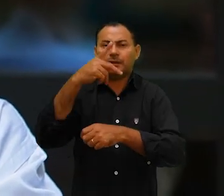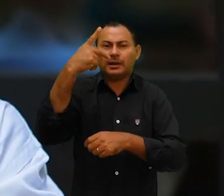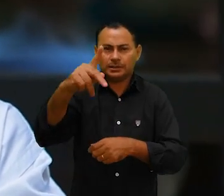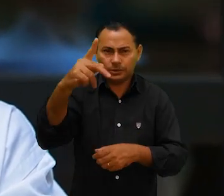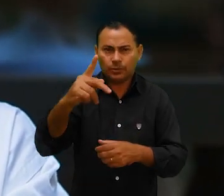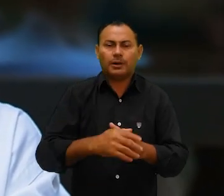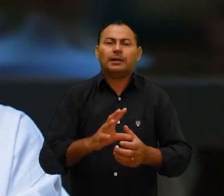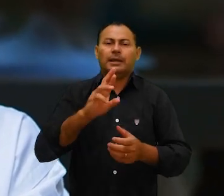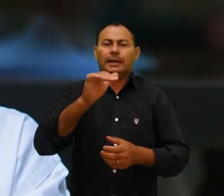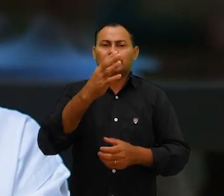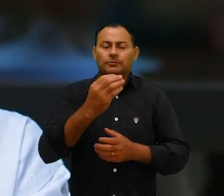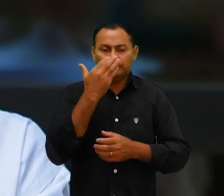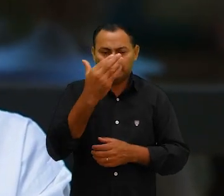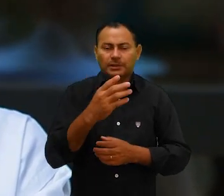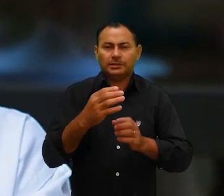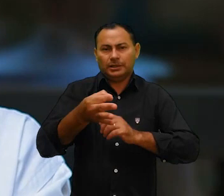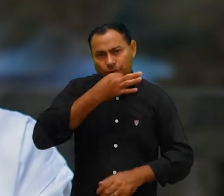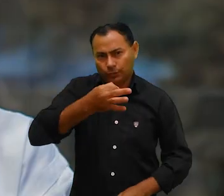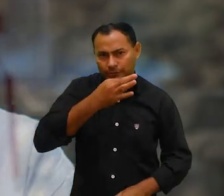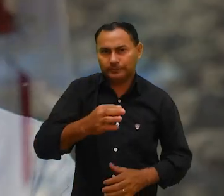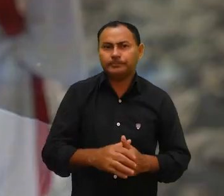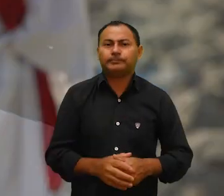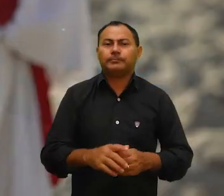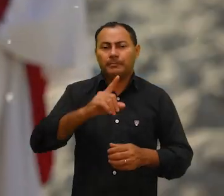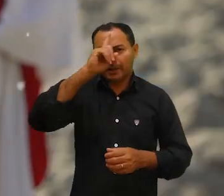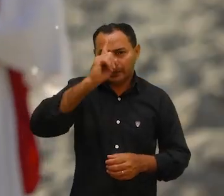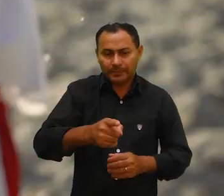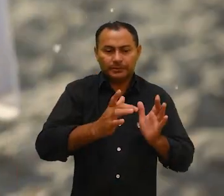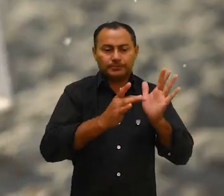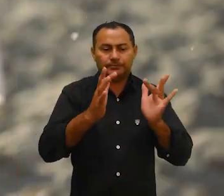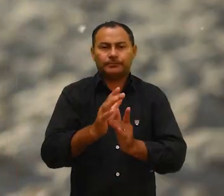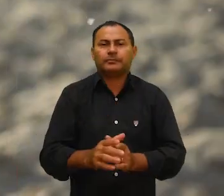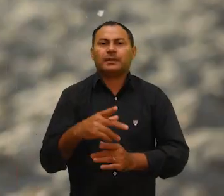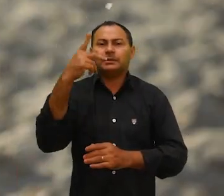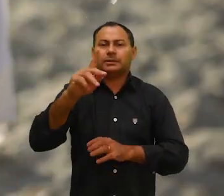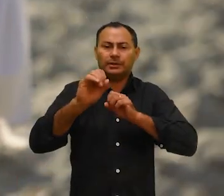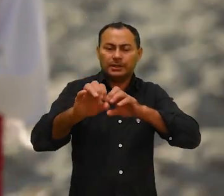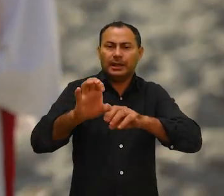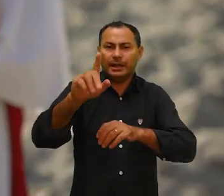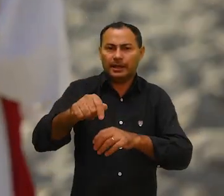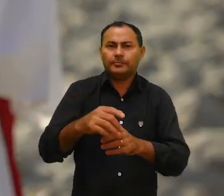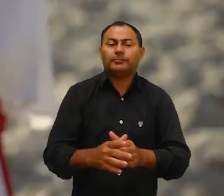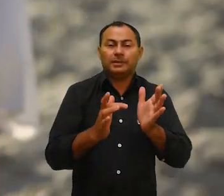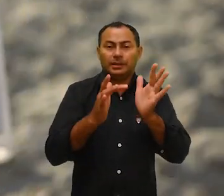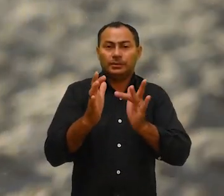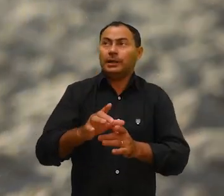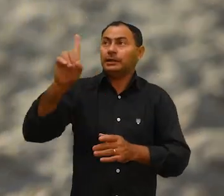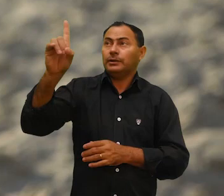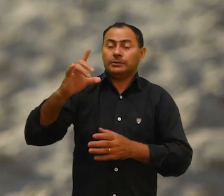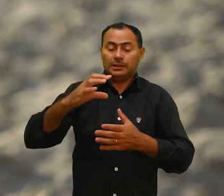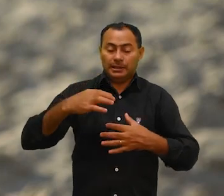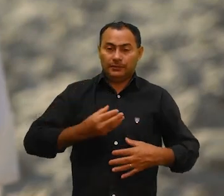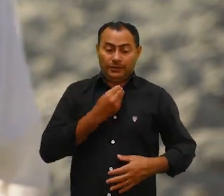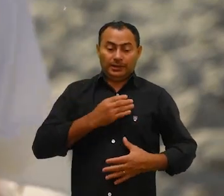é a sua reação diante destas atitudes. O mandamento de Jesus, o seu ensino é este. Jesus era Deus